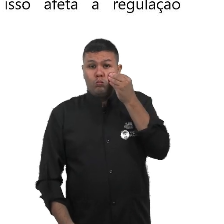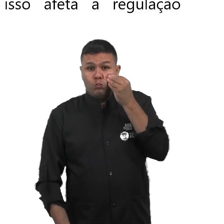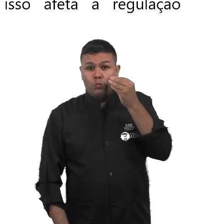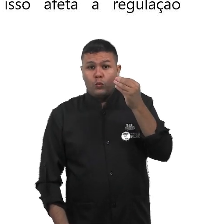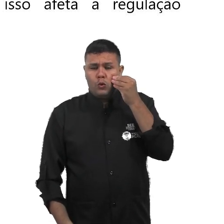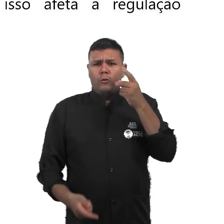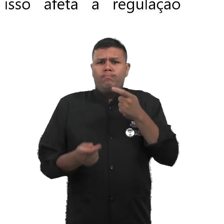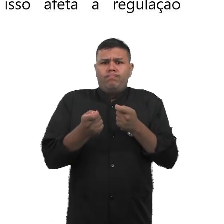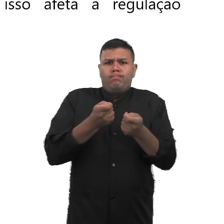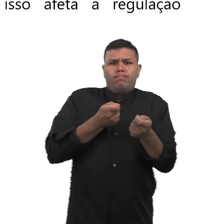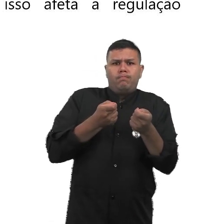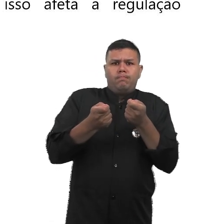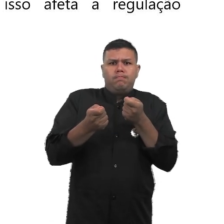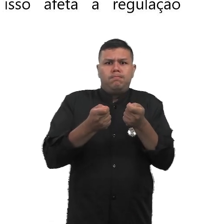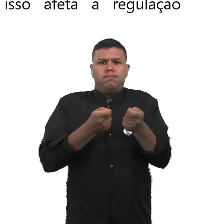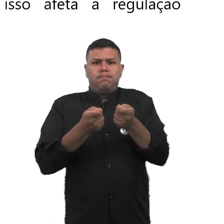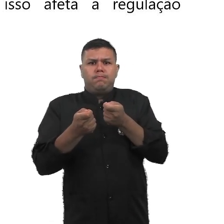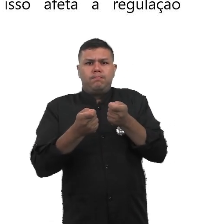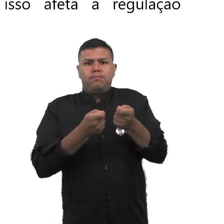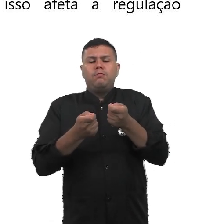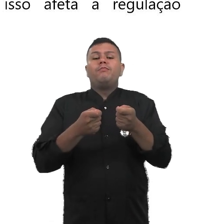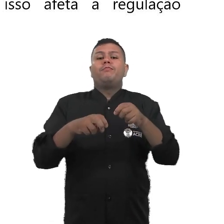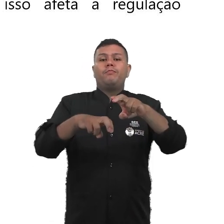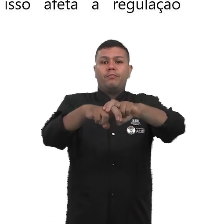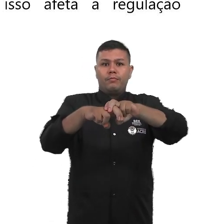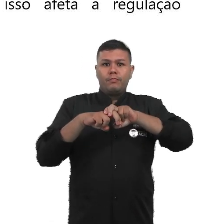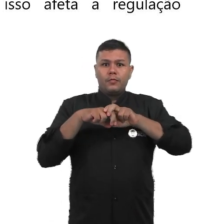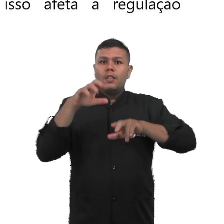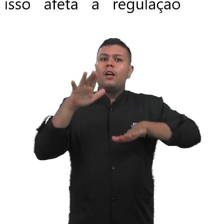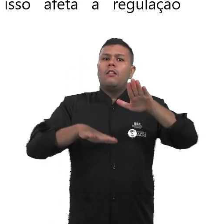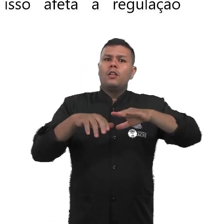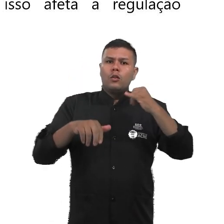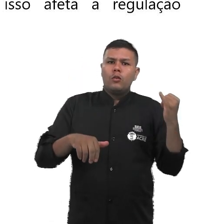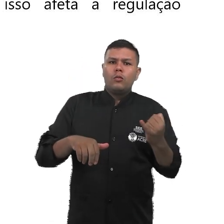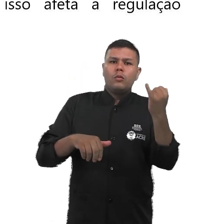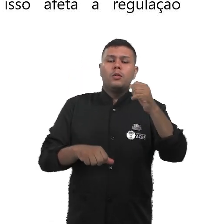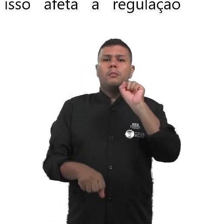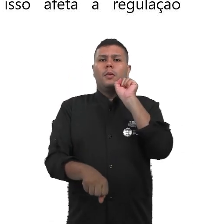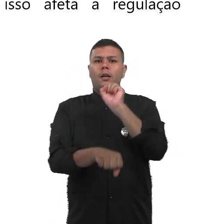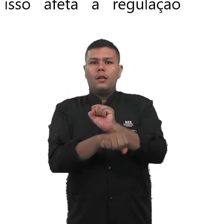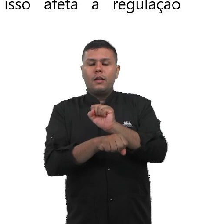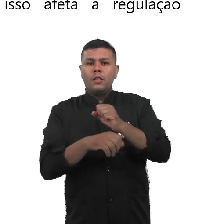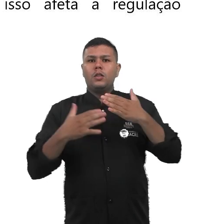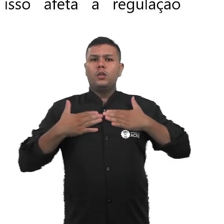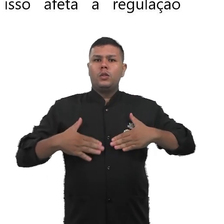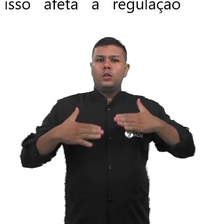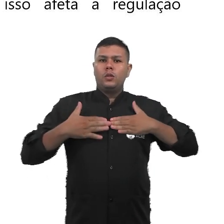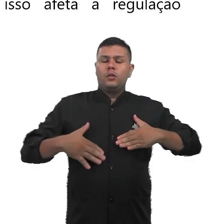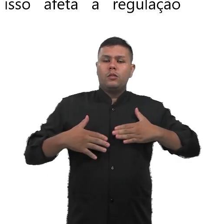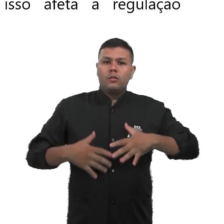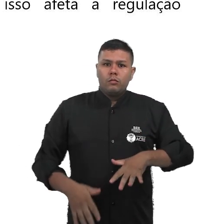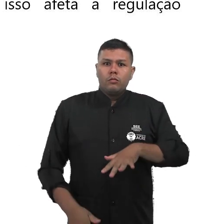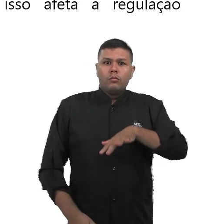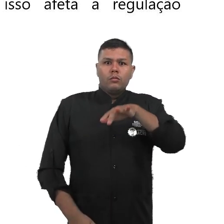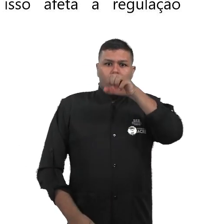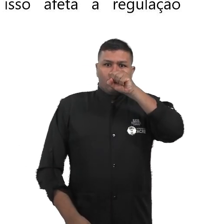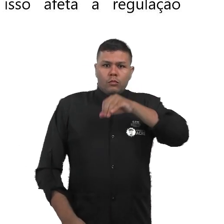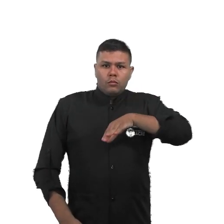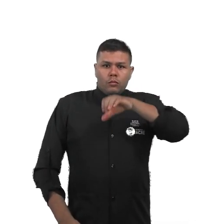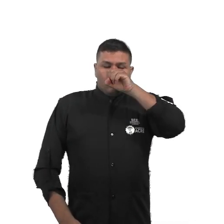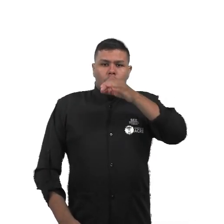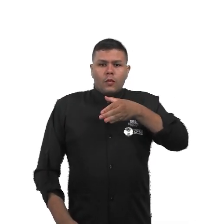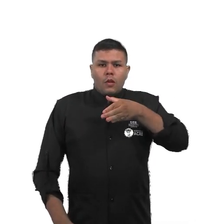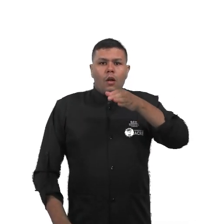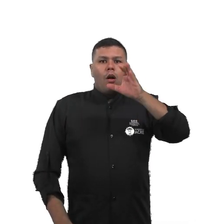se controlar. Por isso que às vezes é necessário você parar, respirar, tomar uma água, para se acalmar